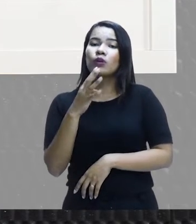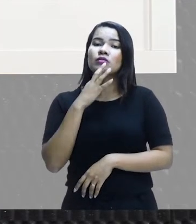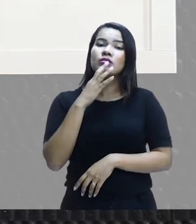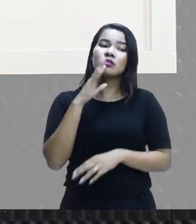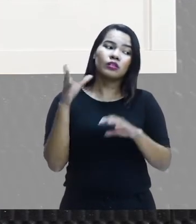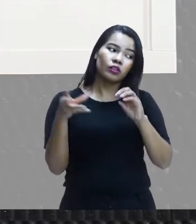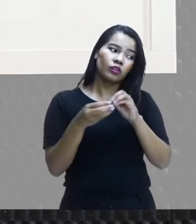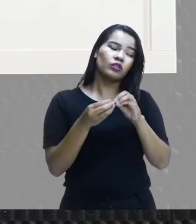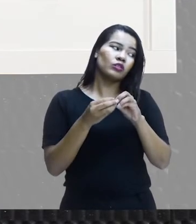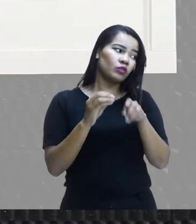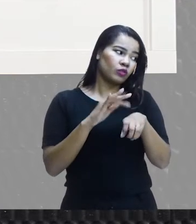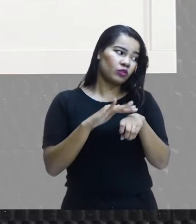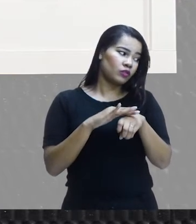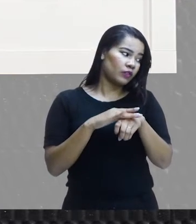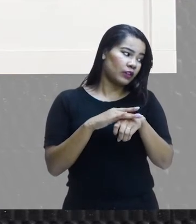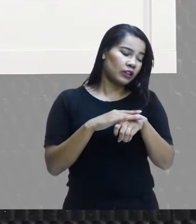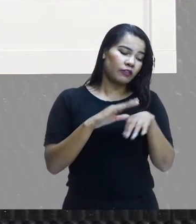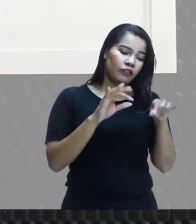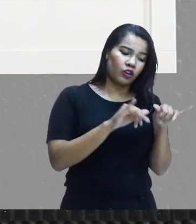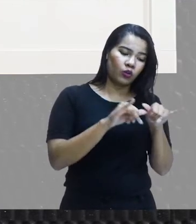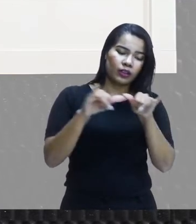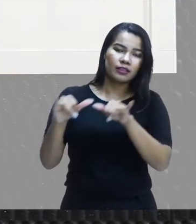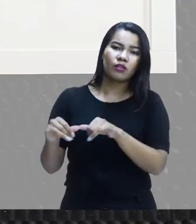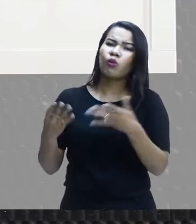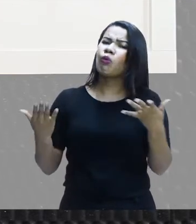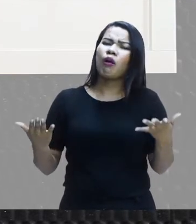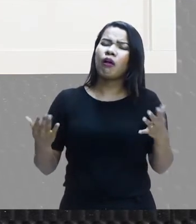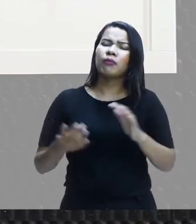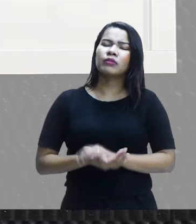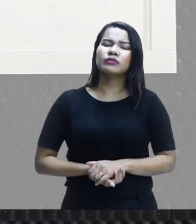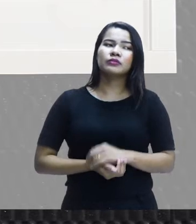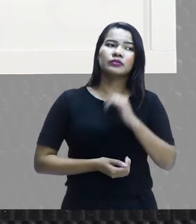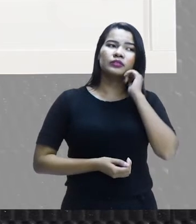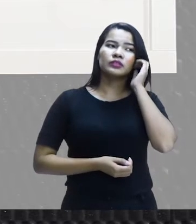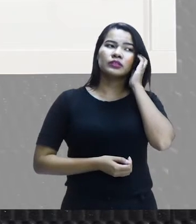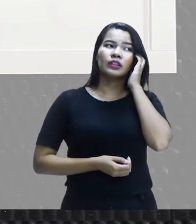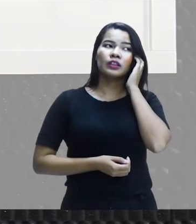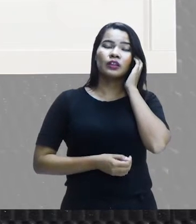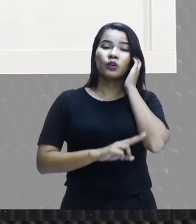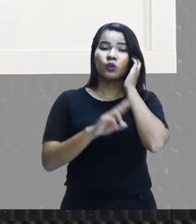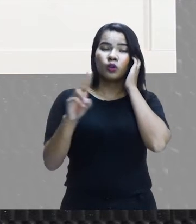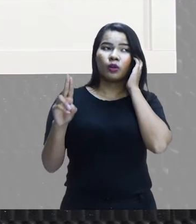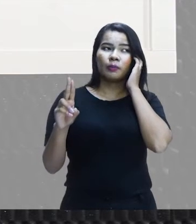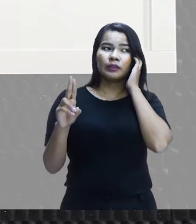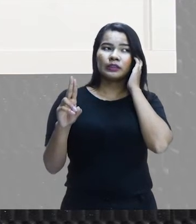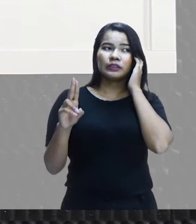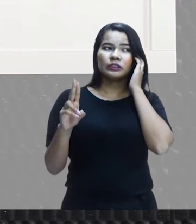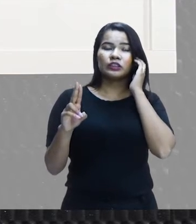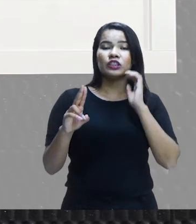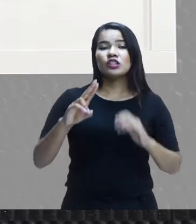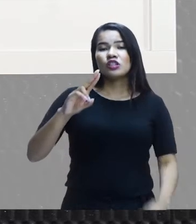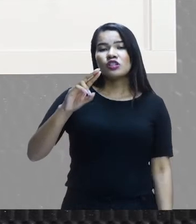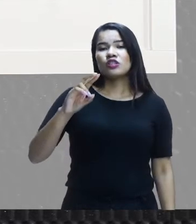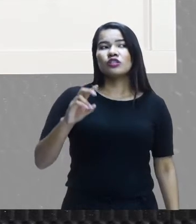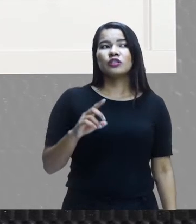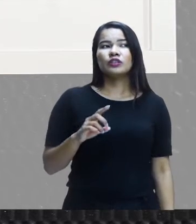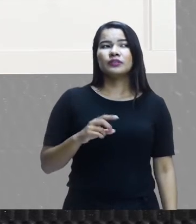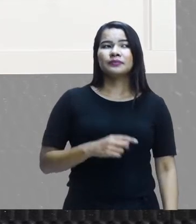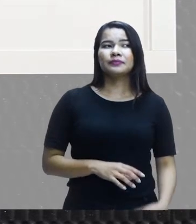de veiculação hídrica. Qual é, João Pedro? Esta bem aqui, ó, chamada de